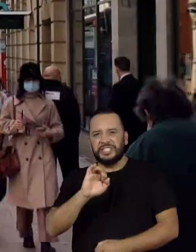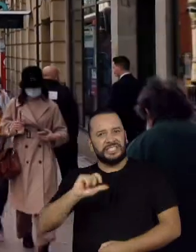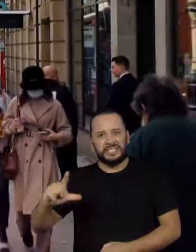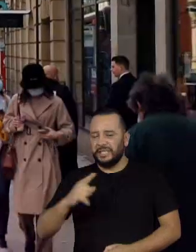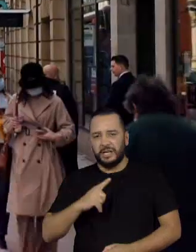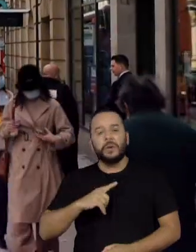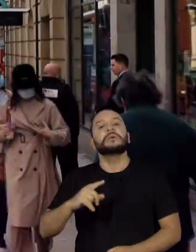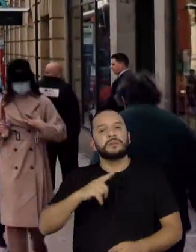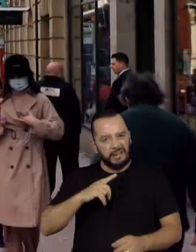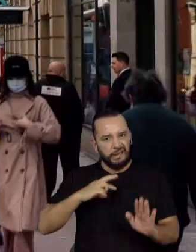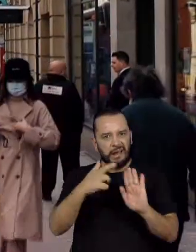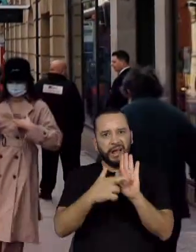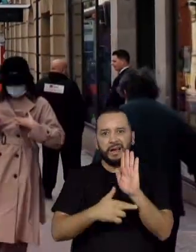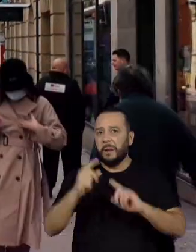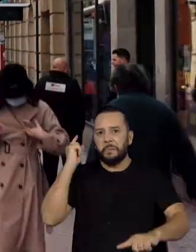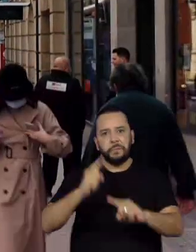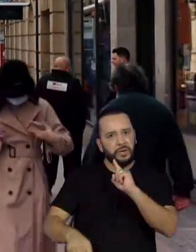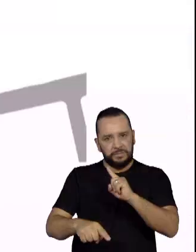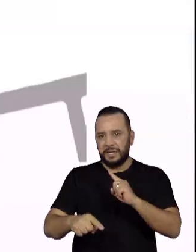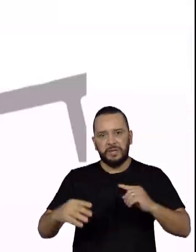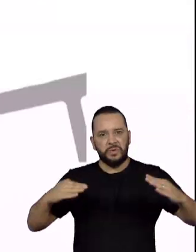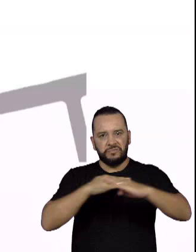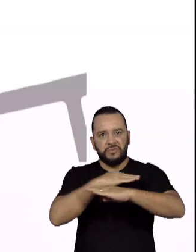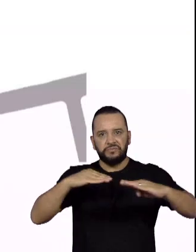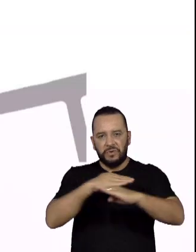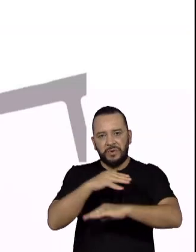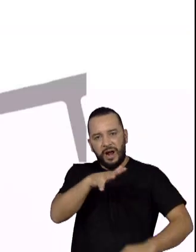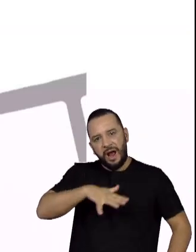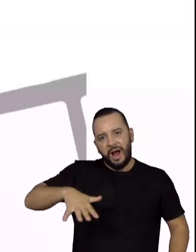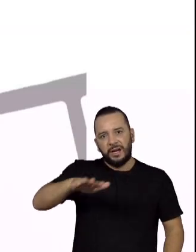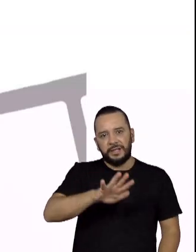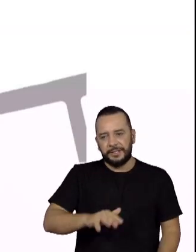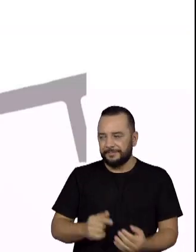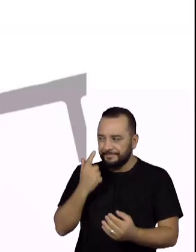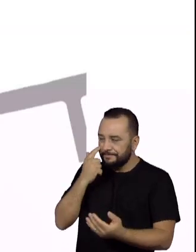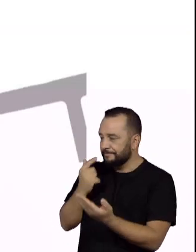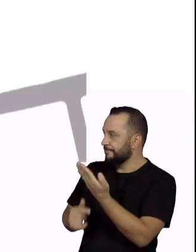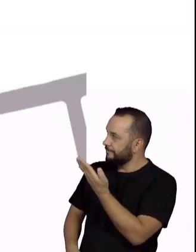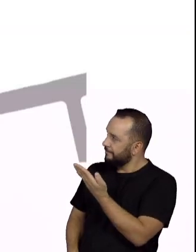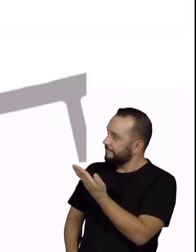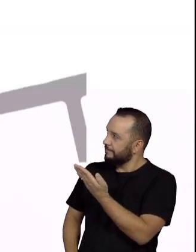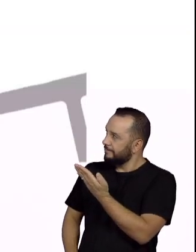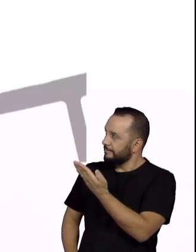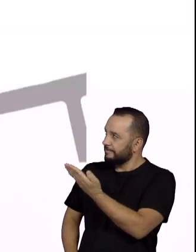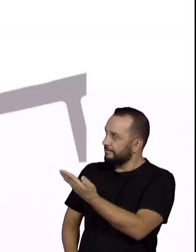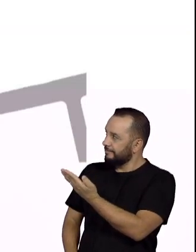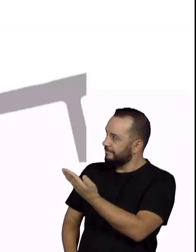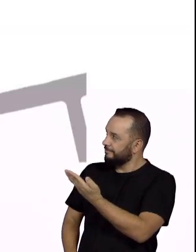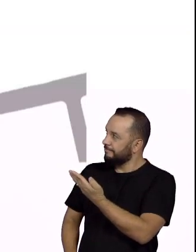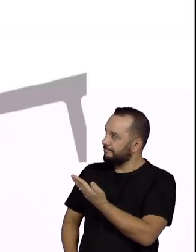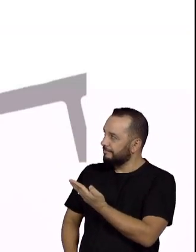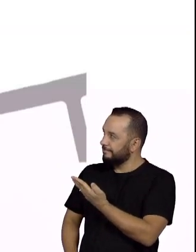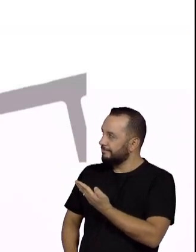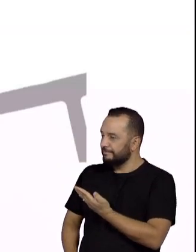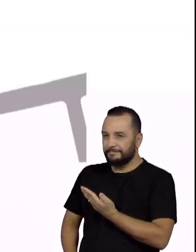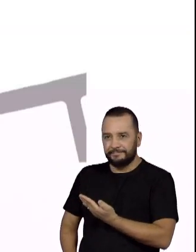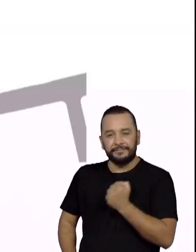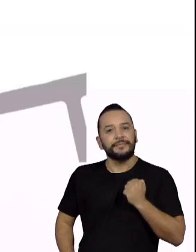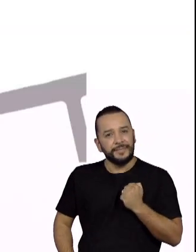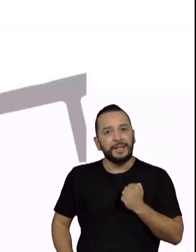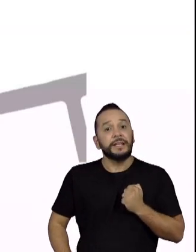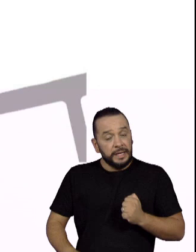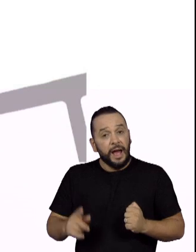para circular na parte central da cidade. A área é delimitada por locais como a Queen Street, Market Street e outras que